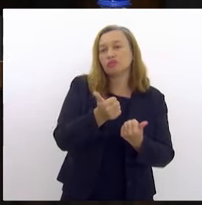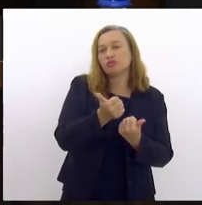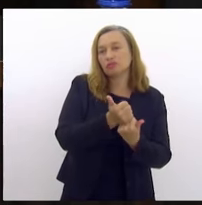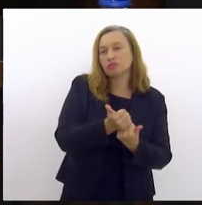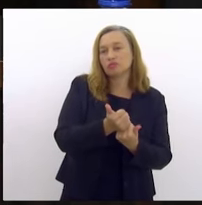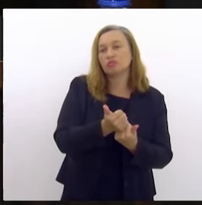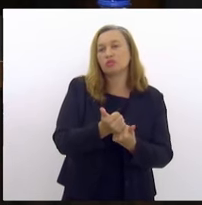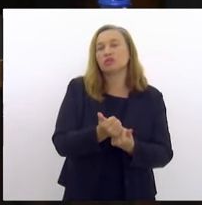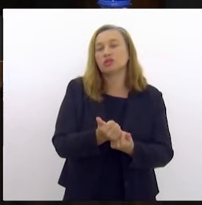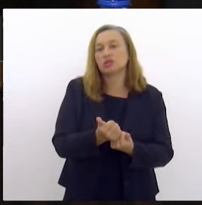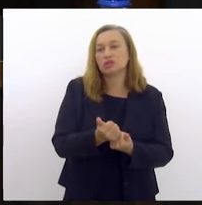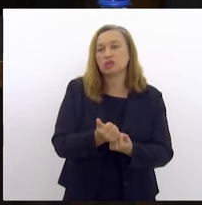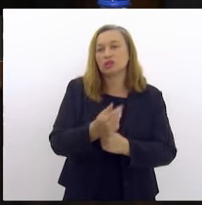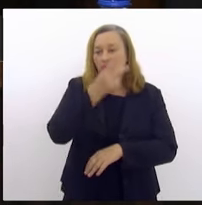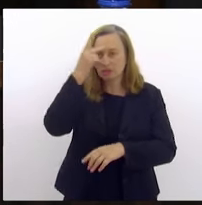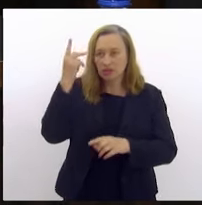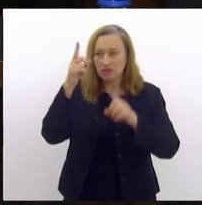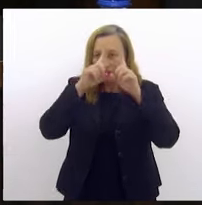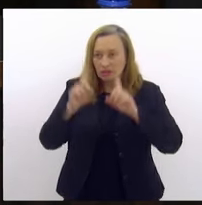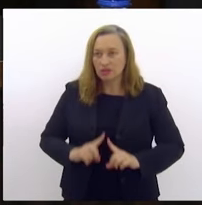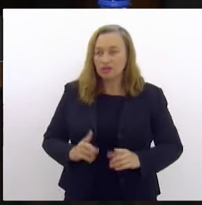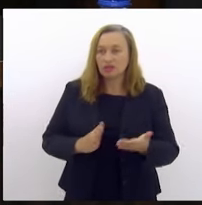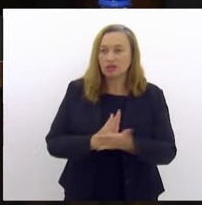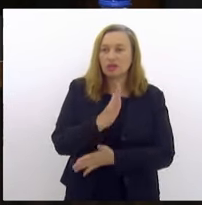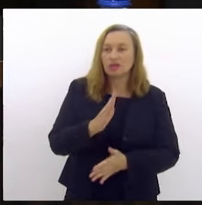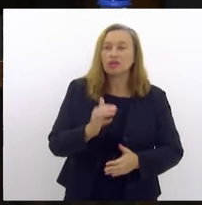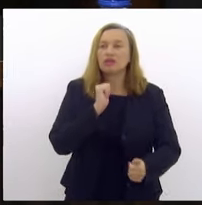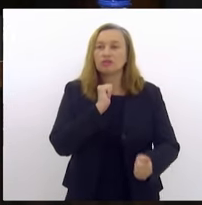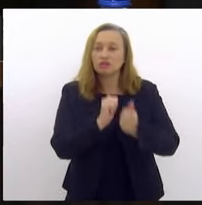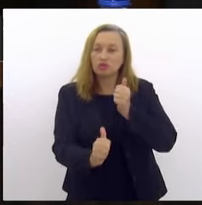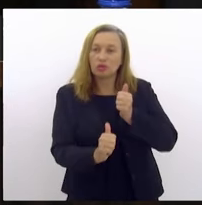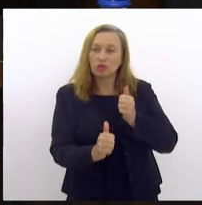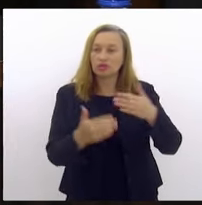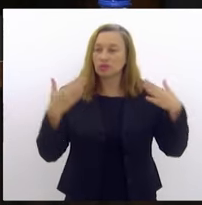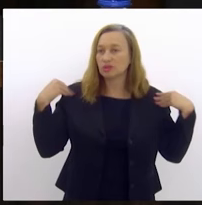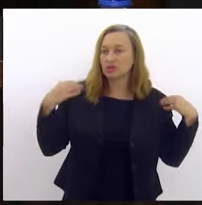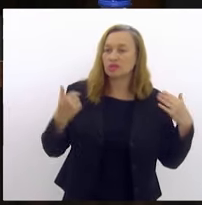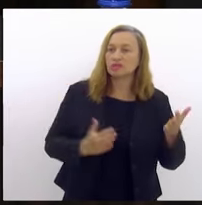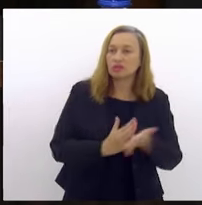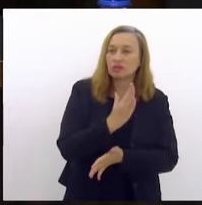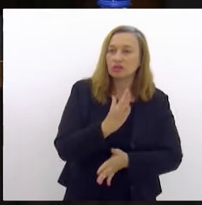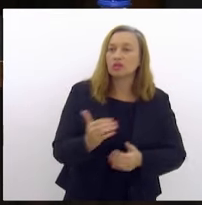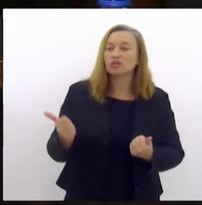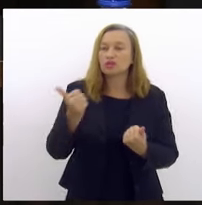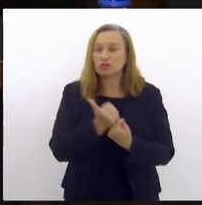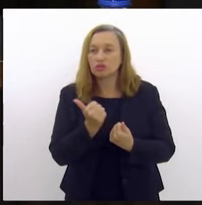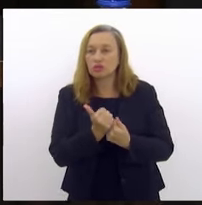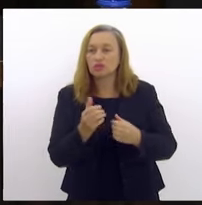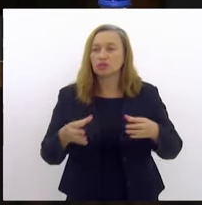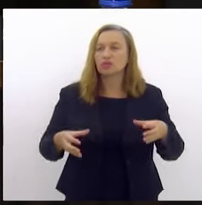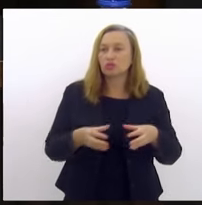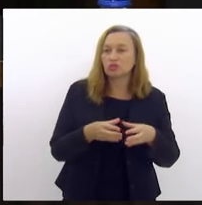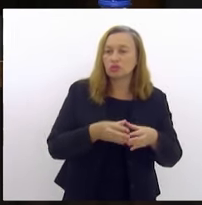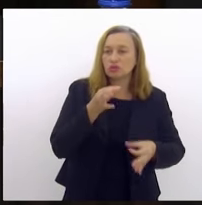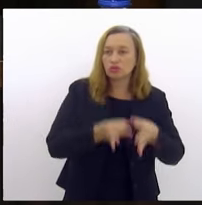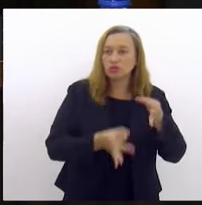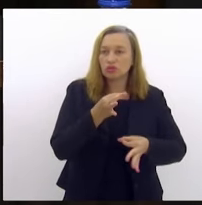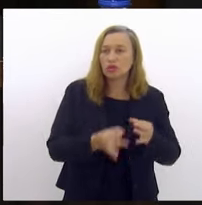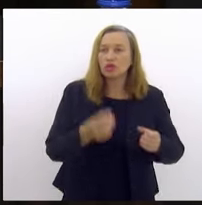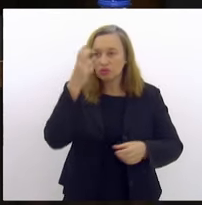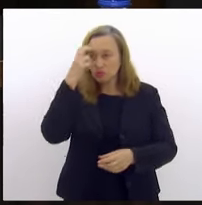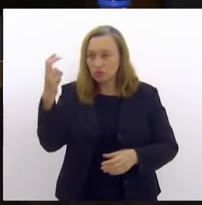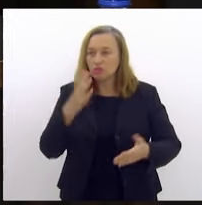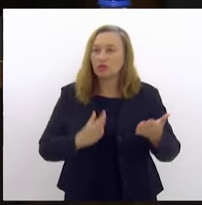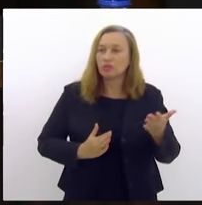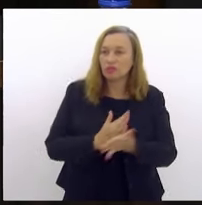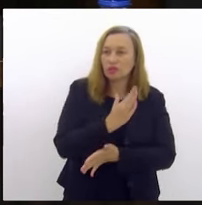da pessoa com deficiência favorável, esporte a lazer favorável, com o substitutivo da Comissão de Constituição e Justiça, de Cultura